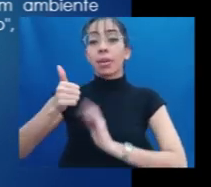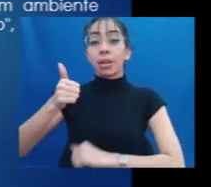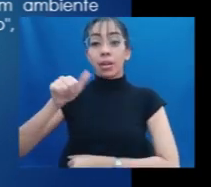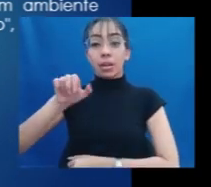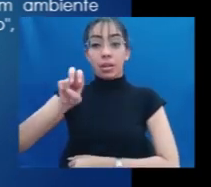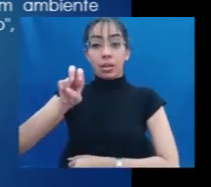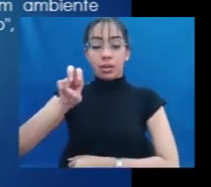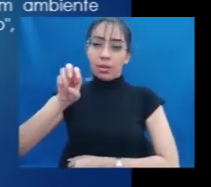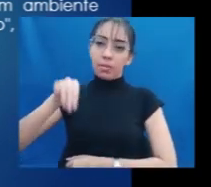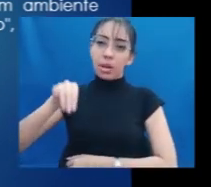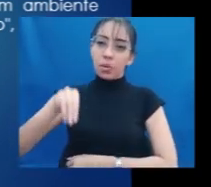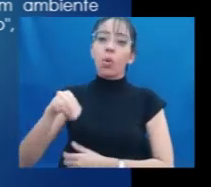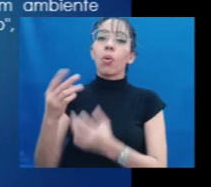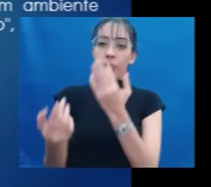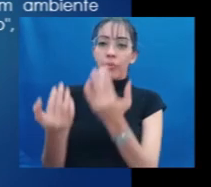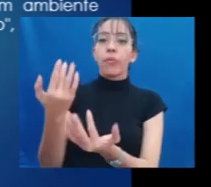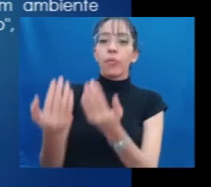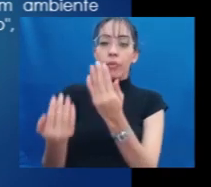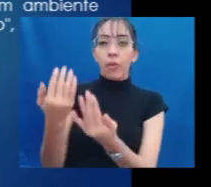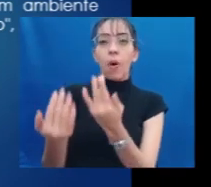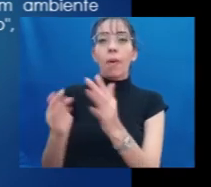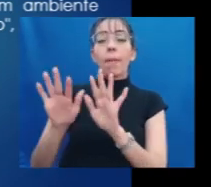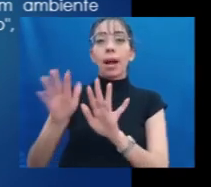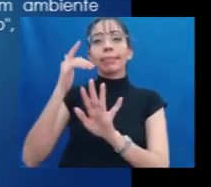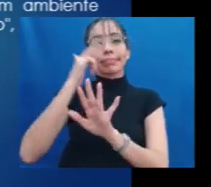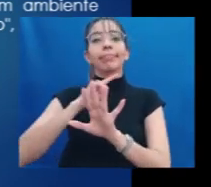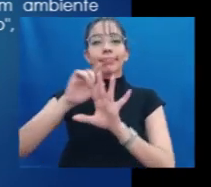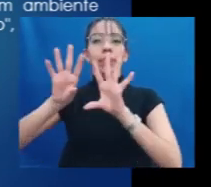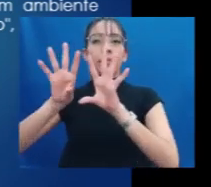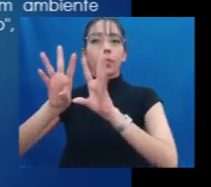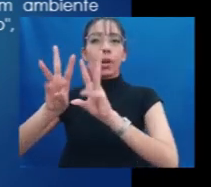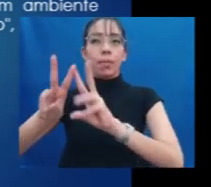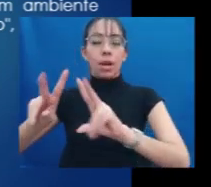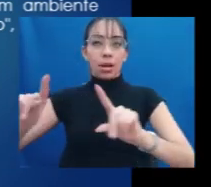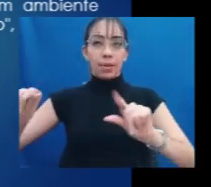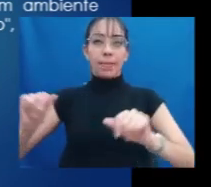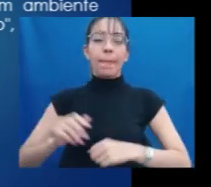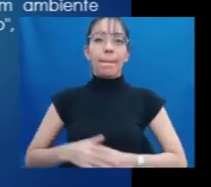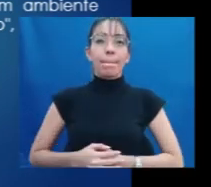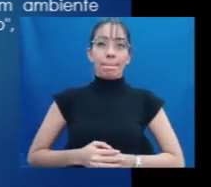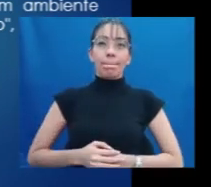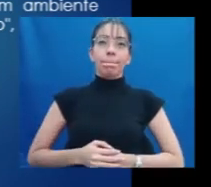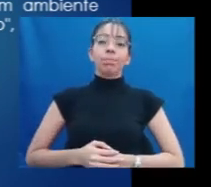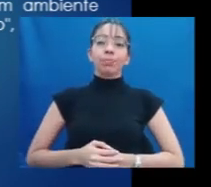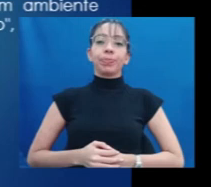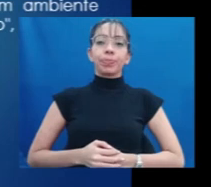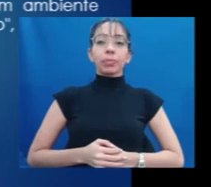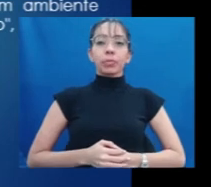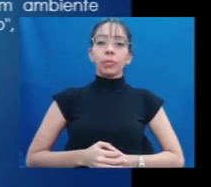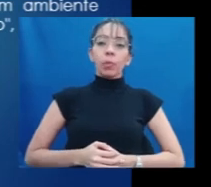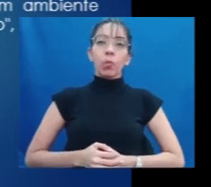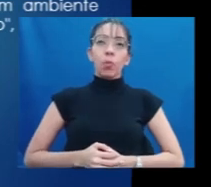foi debelado em cerca de 15 minutos, né, havia chamas no local, mas era um ambiente fechado, não tinha risco aí para os alunos que já tinham